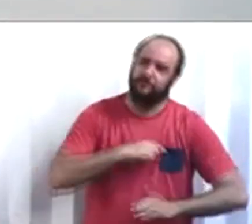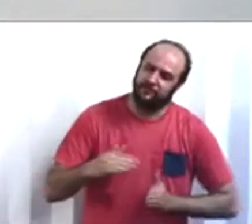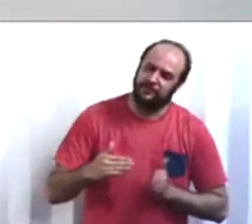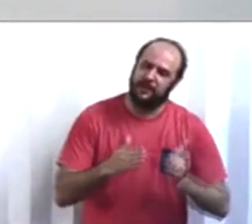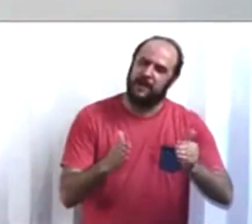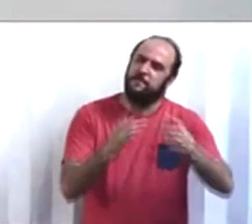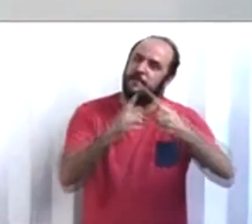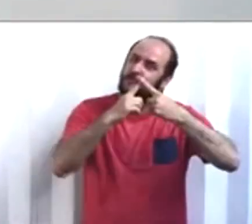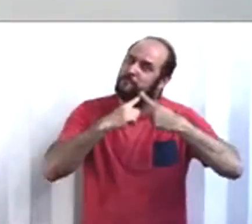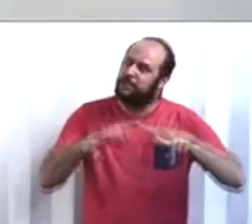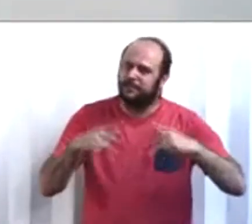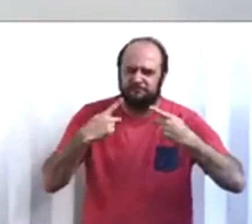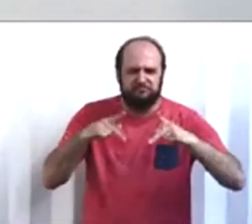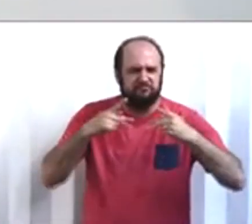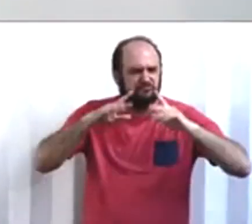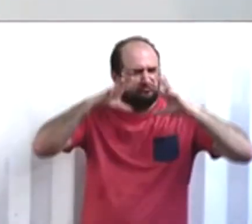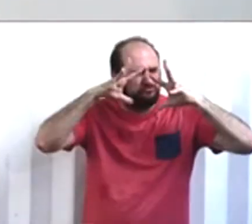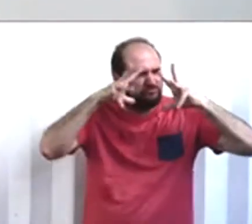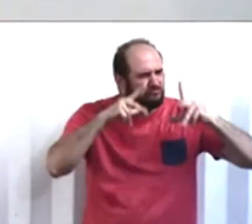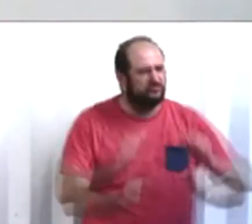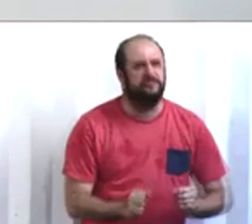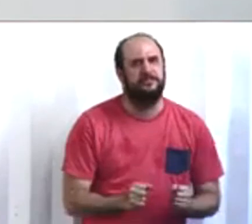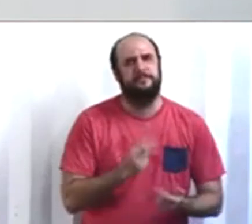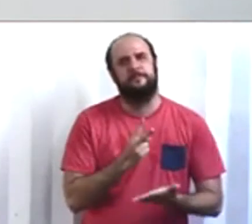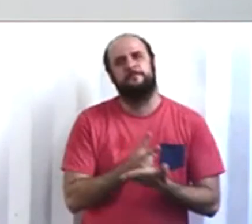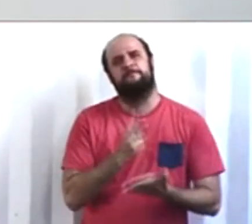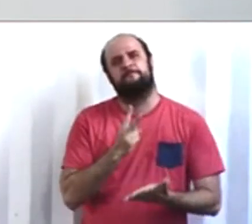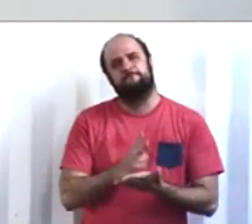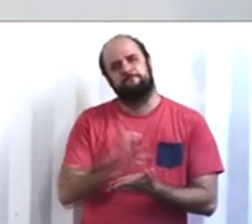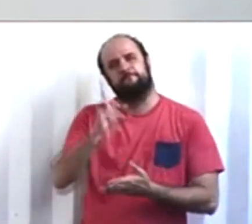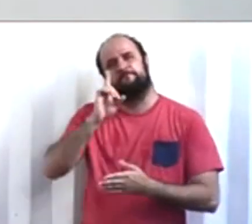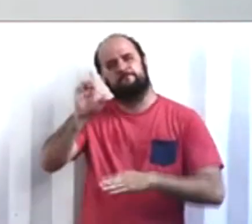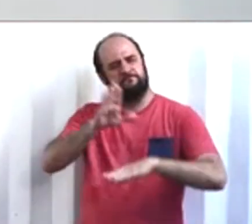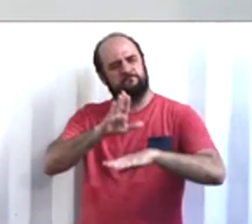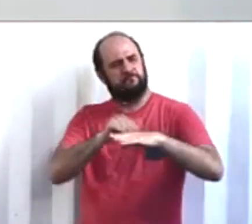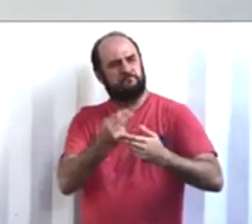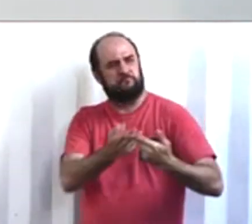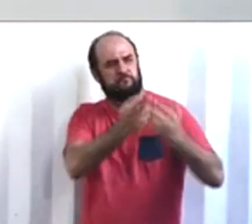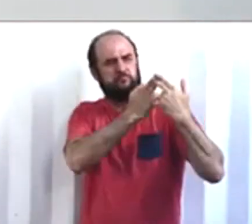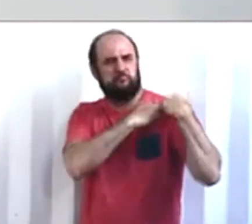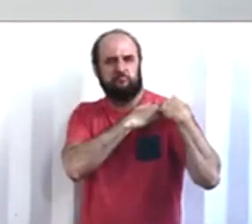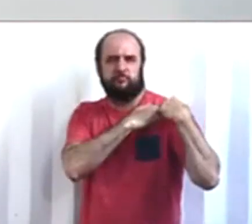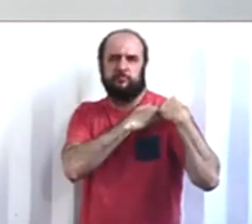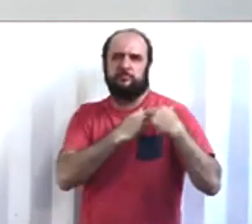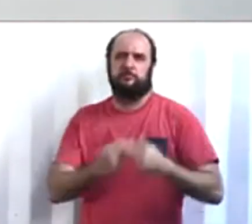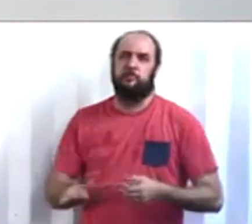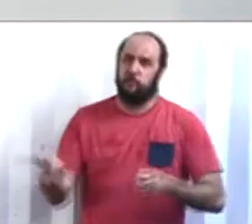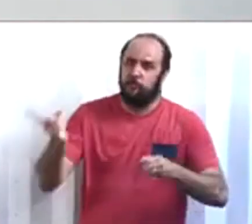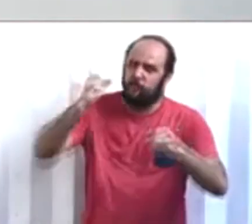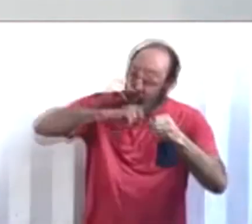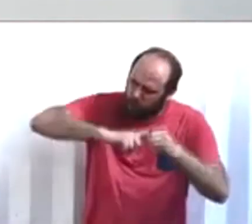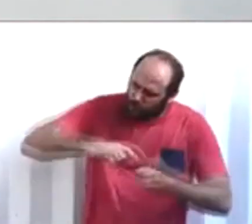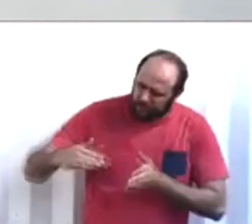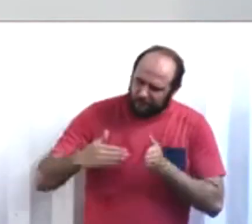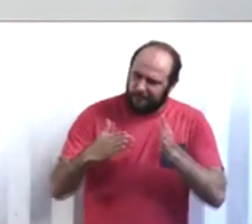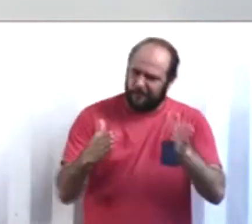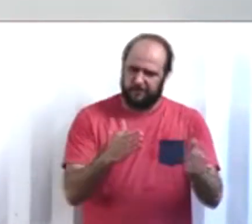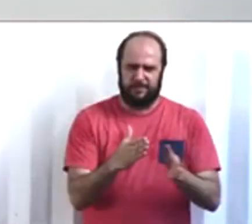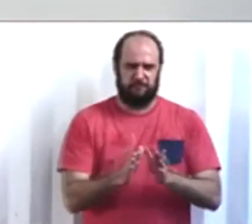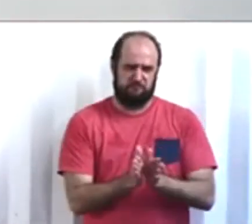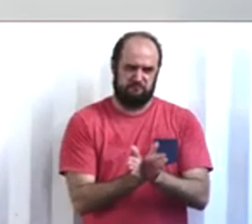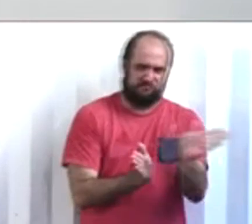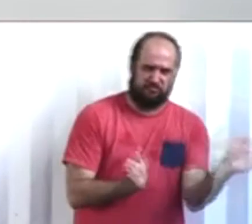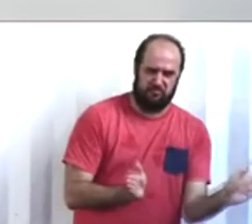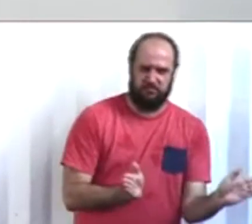mas toda a pregação será sempre um chamado à responsabilidade. uma volta dos caminhos estranhos em que